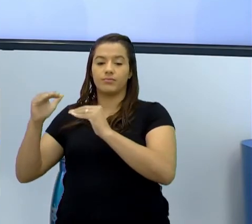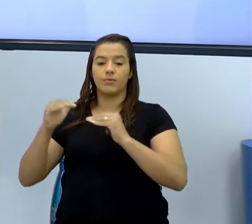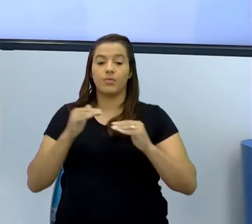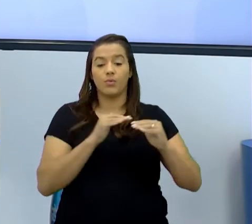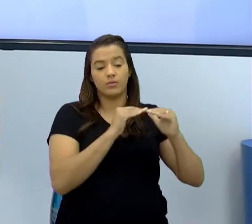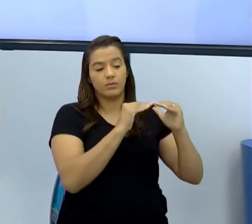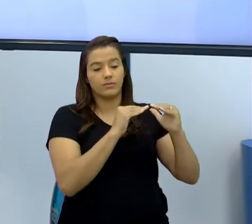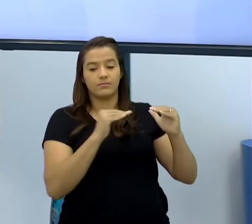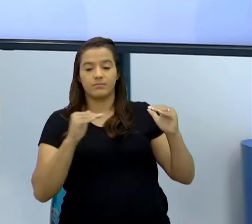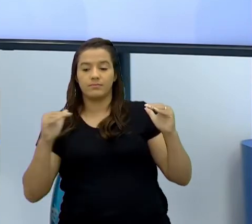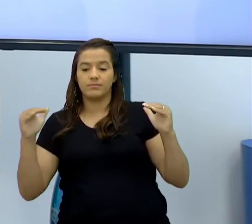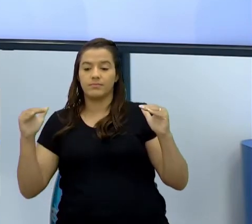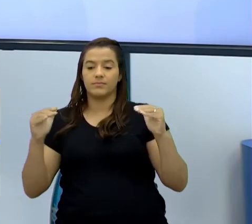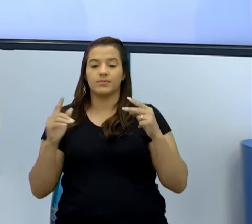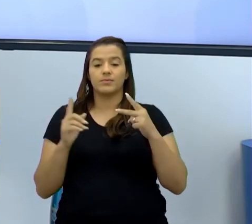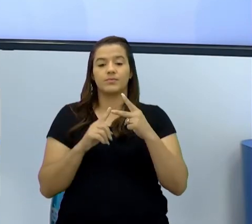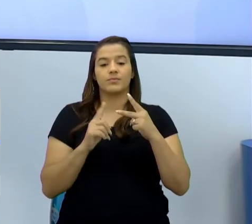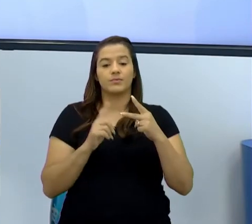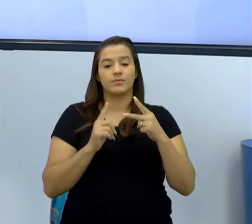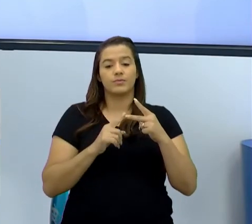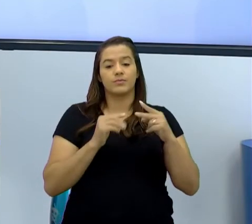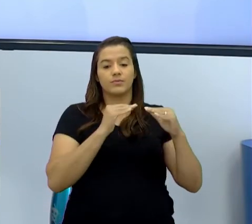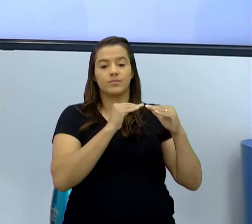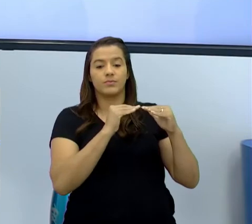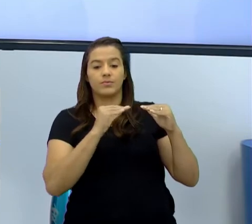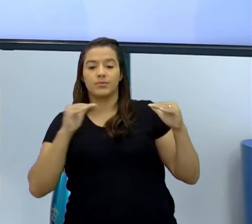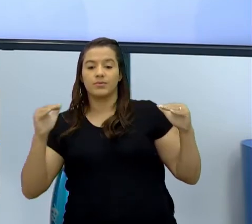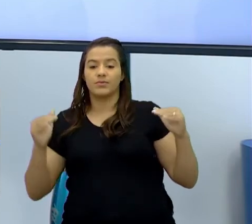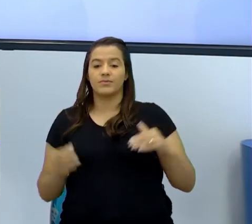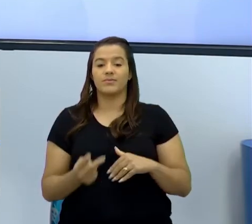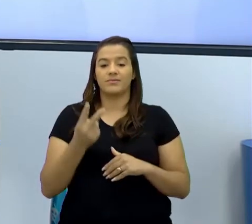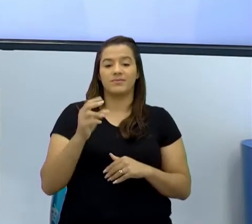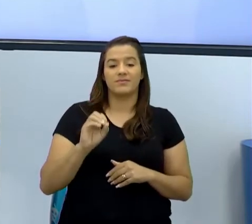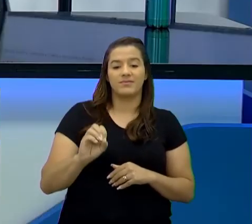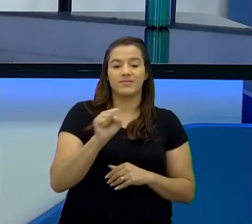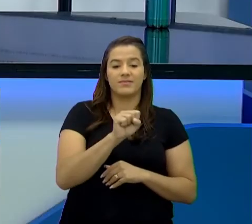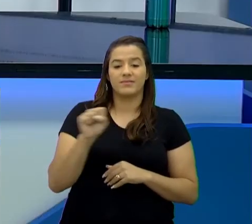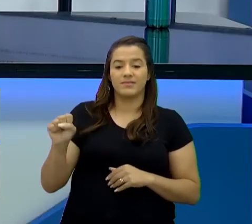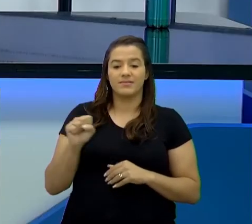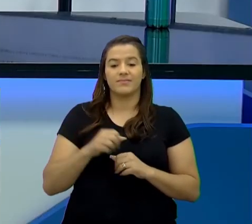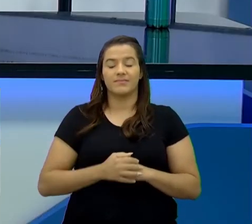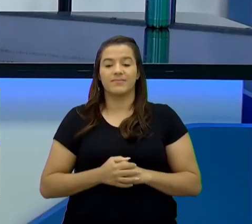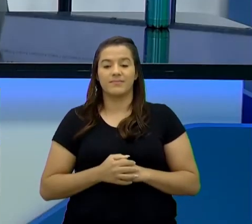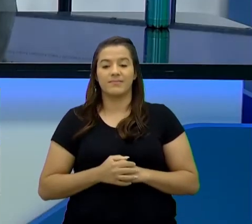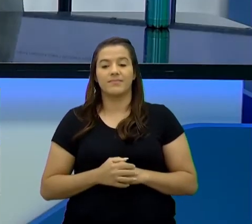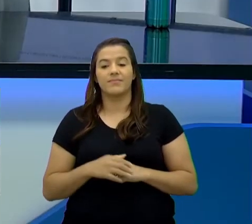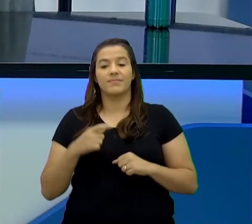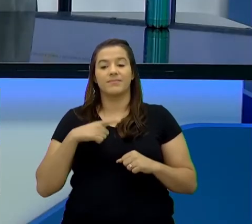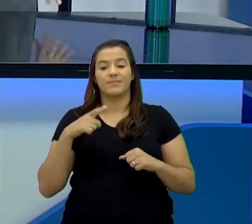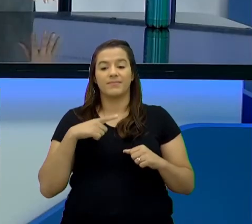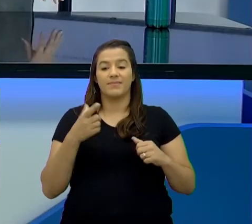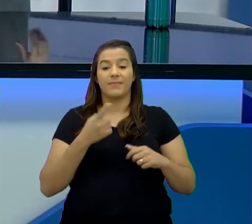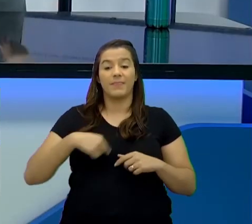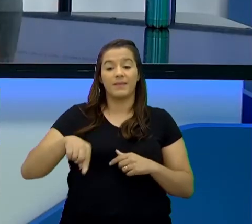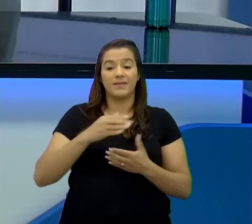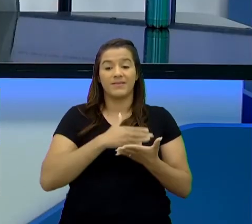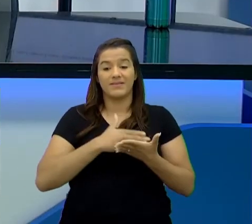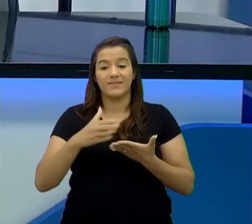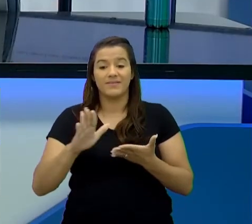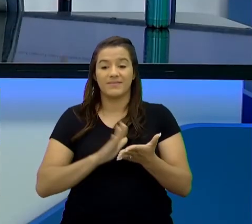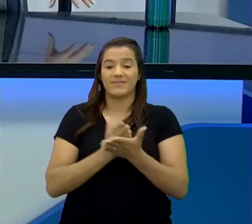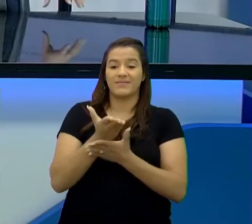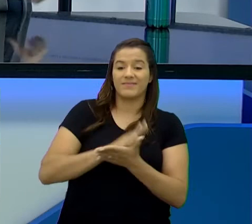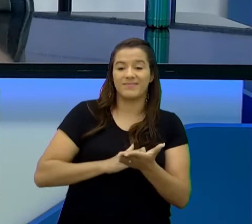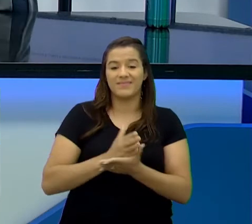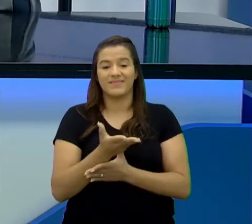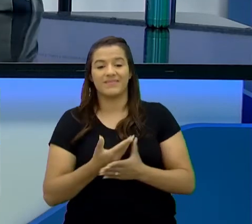O segundo, eu consigo ouvi-lo, assim, uns 20 segundos. Porque vai começar, ai meu Deus, ai não